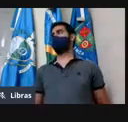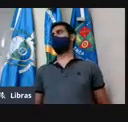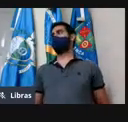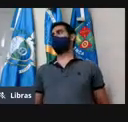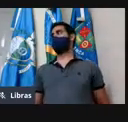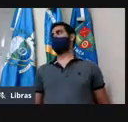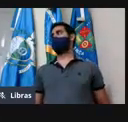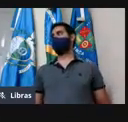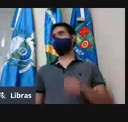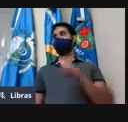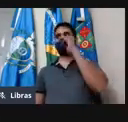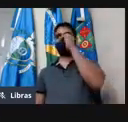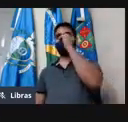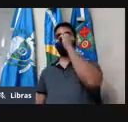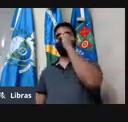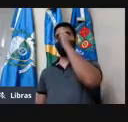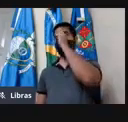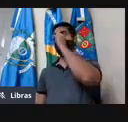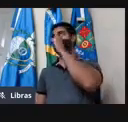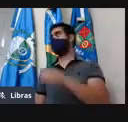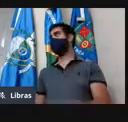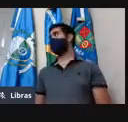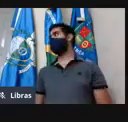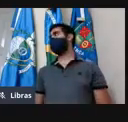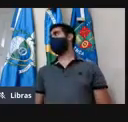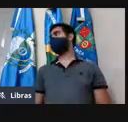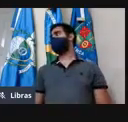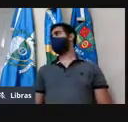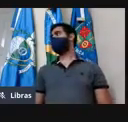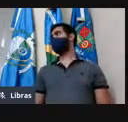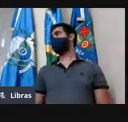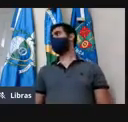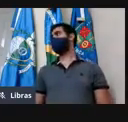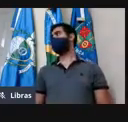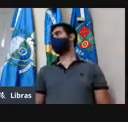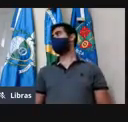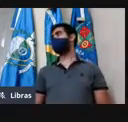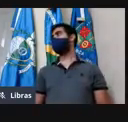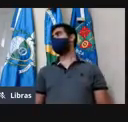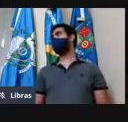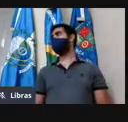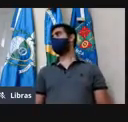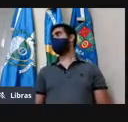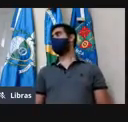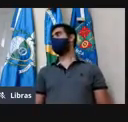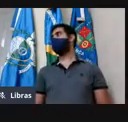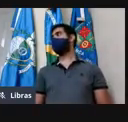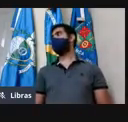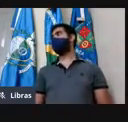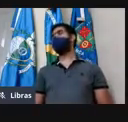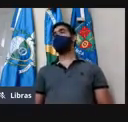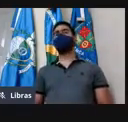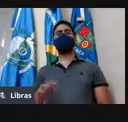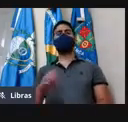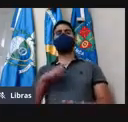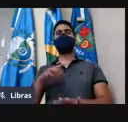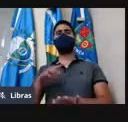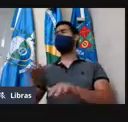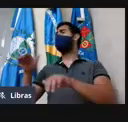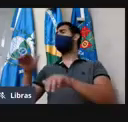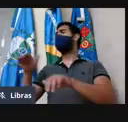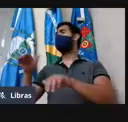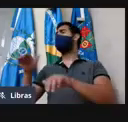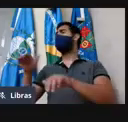Vamos aqui também, professor Rafael presente, só está aqui, a